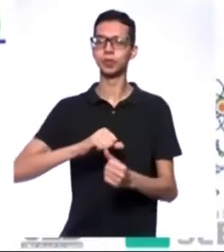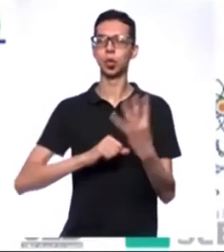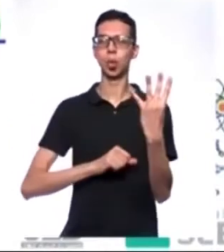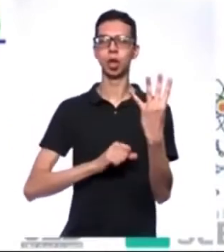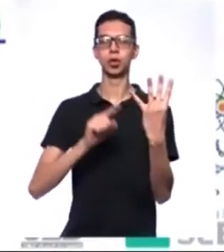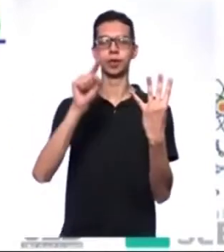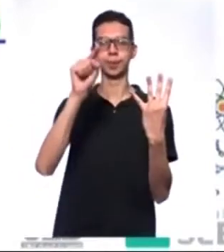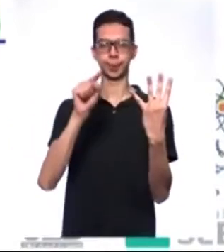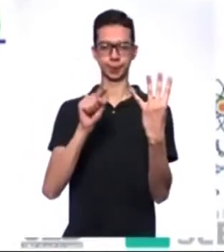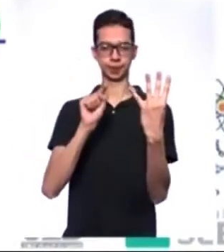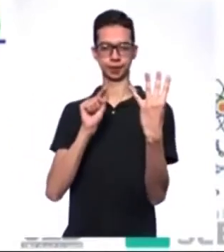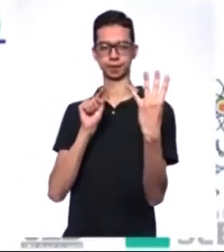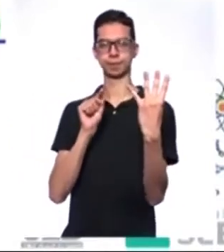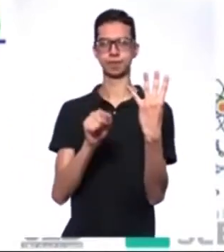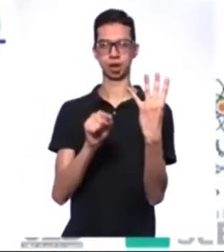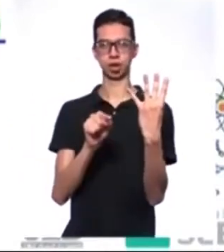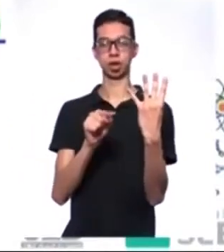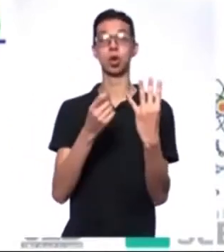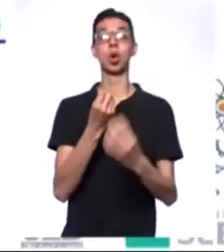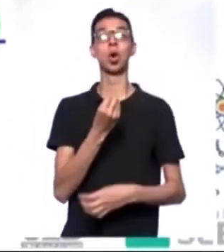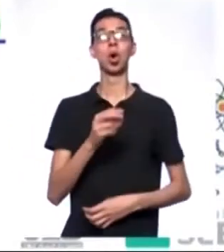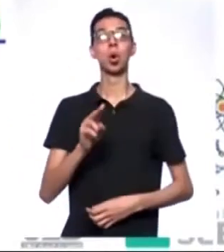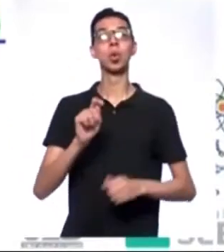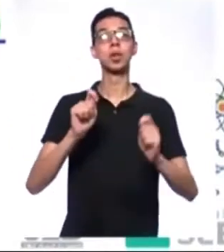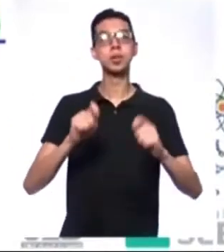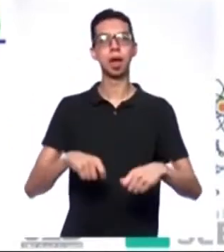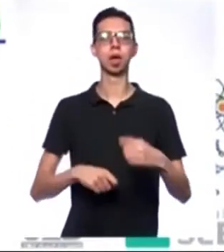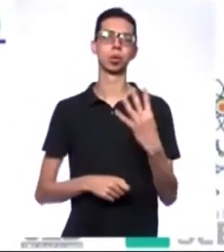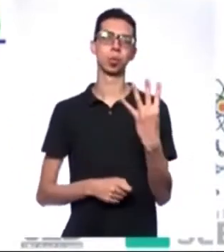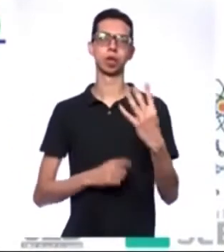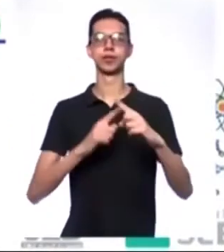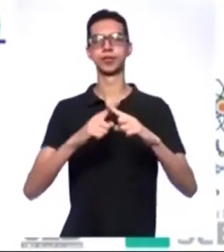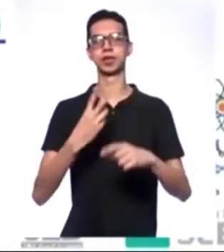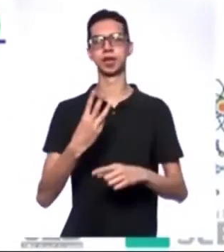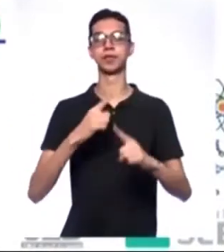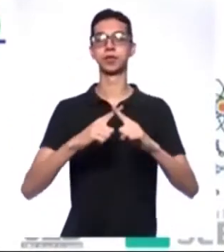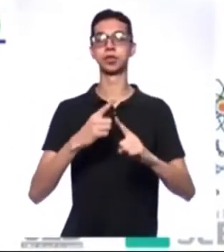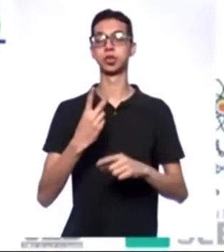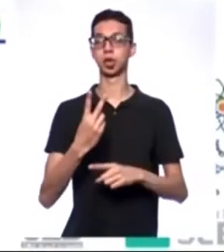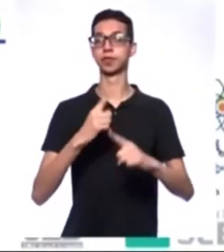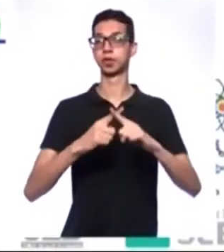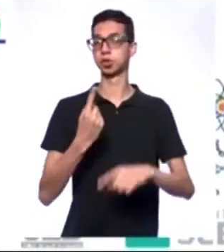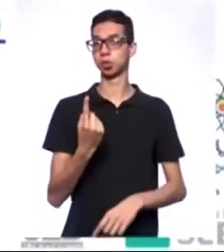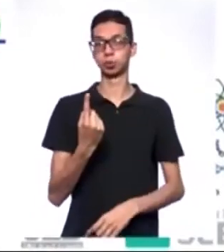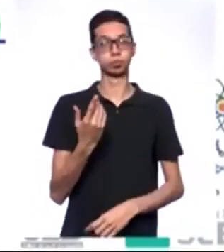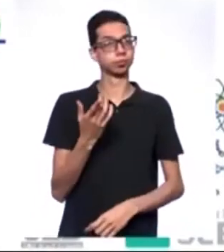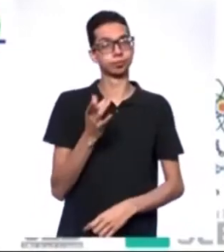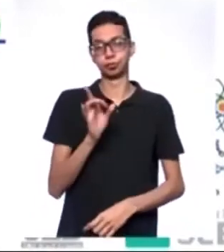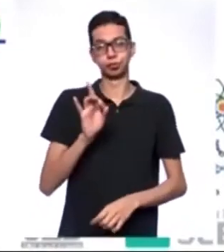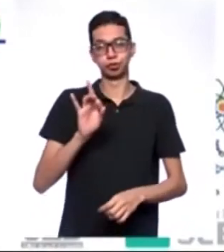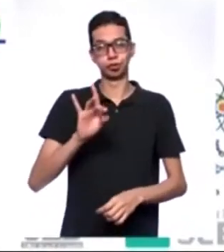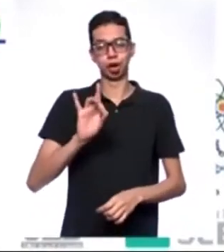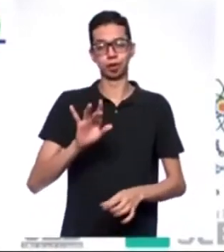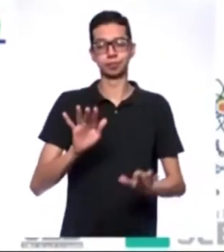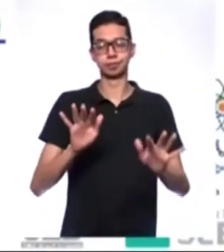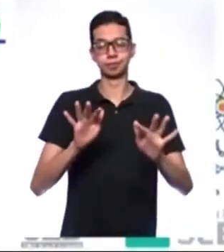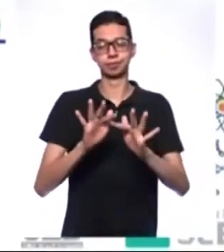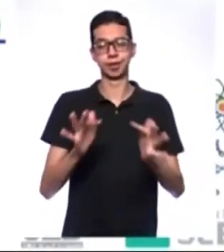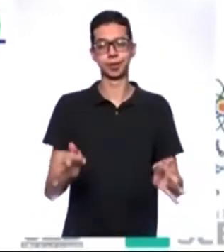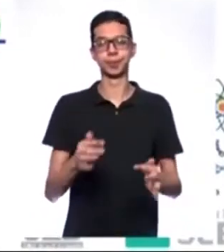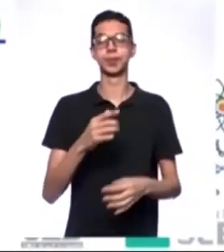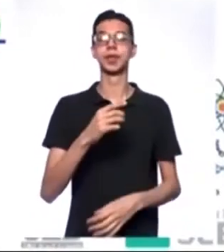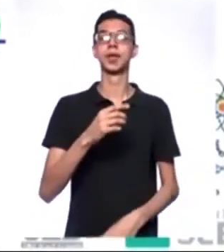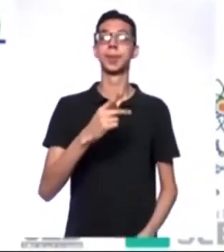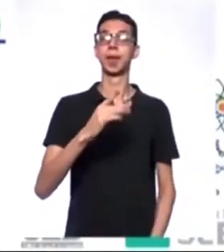fatorial maneiras ou você poderia simplesmente escrever 4 X3 X2 X1 multiplicando mesmo PFC né